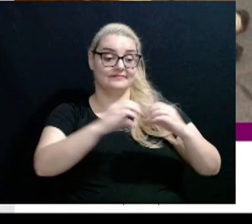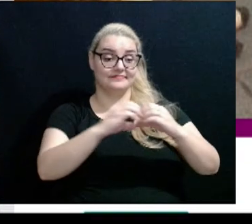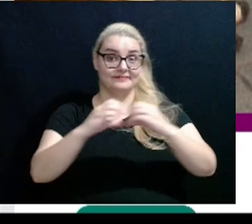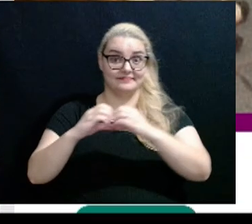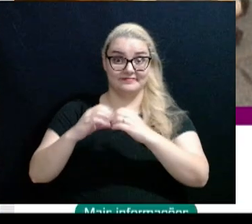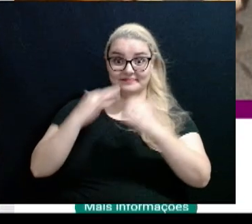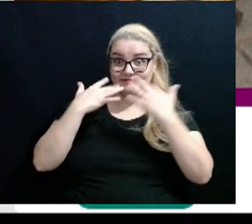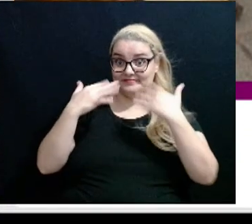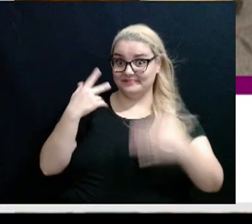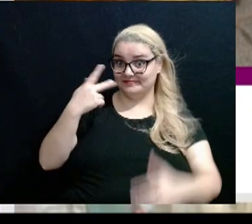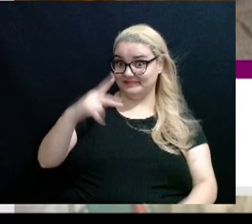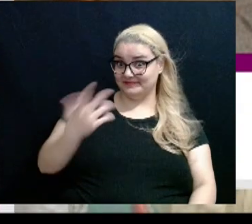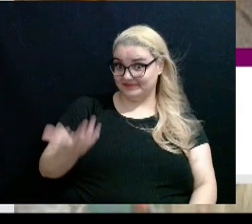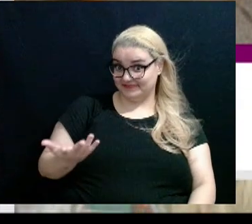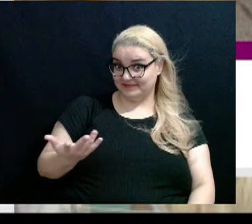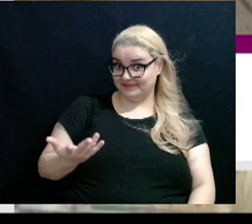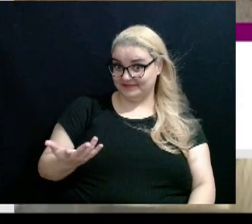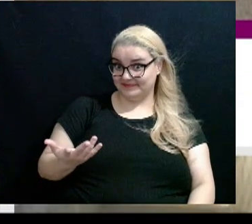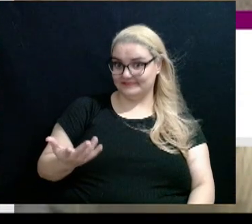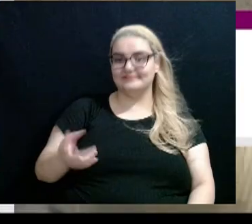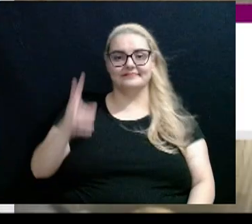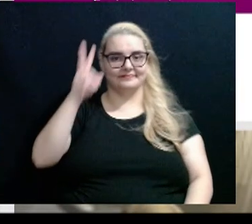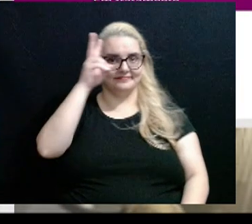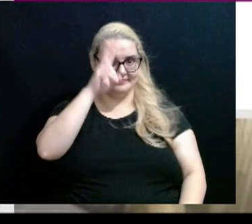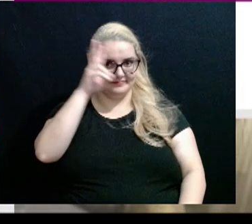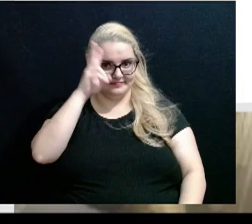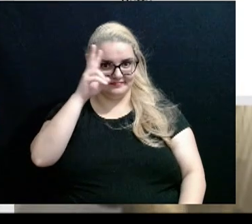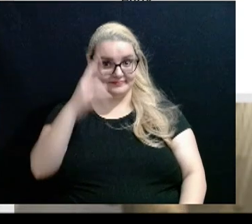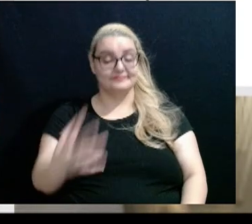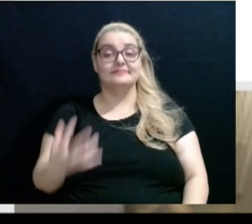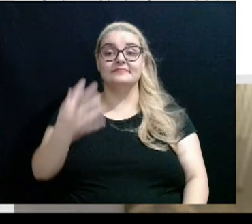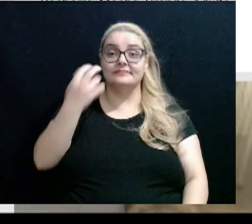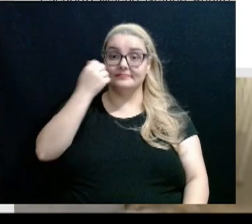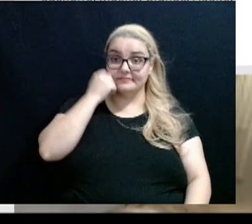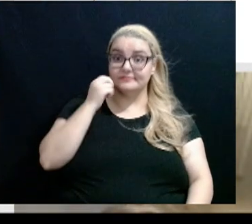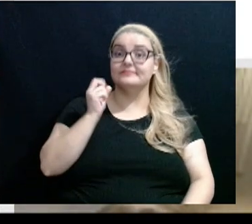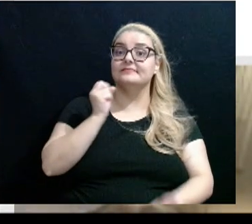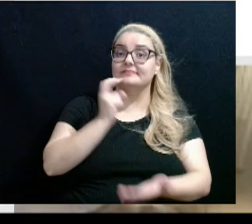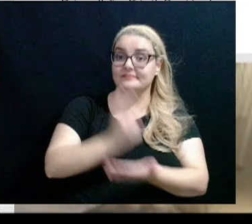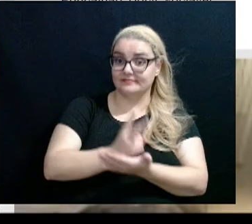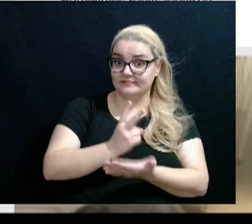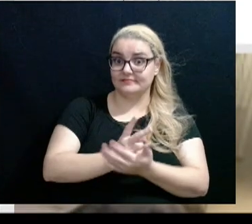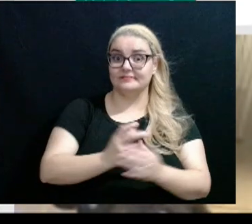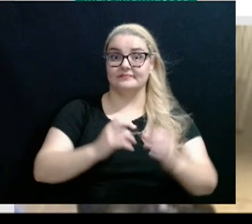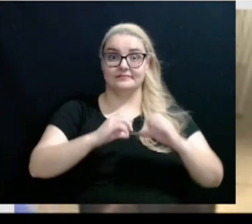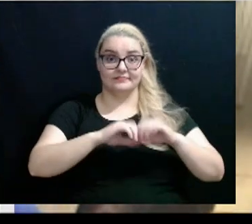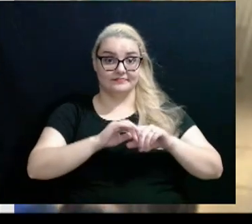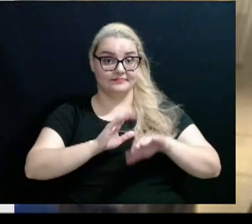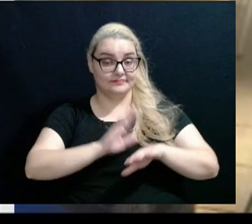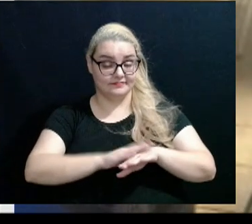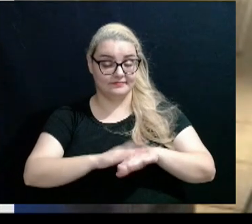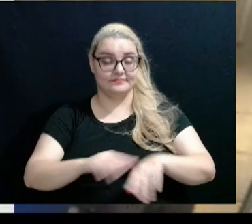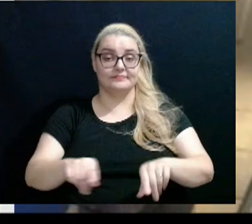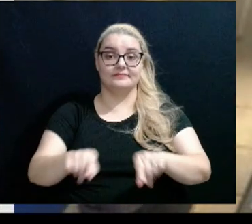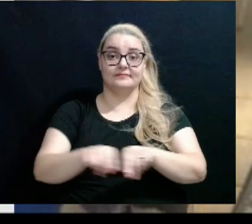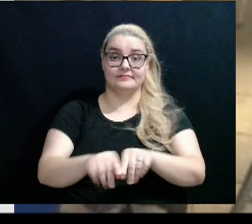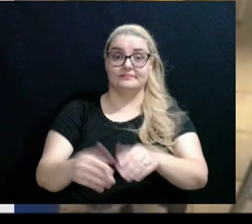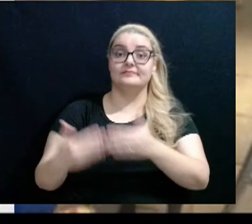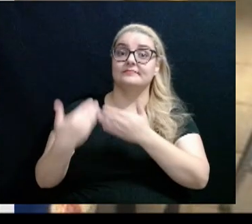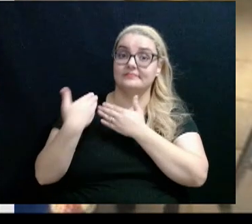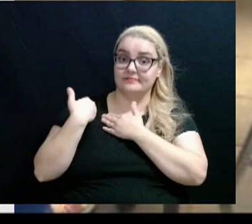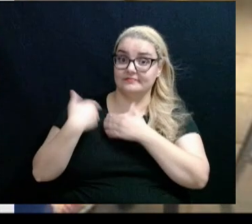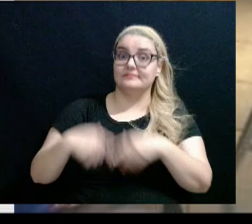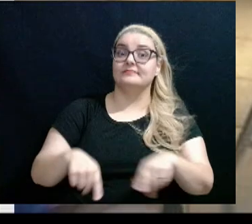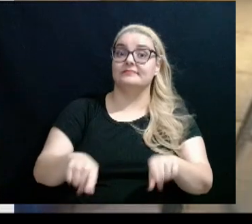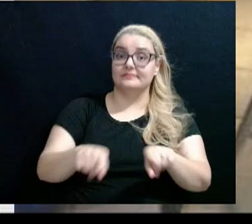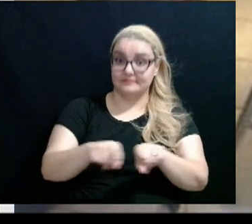o seu coração? Lembre-se, adotar é sim um ato de amor, mas de muita